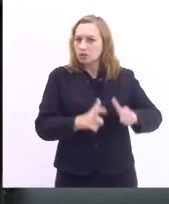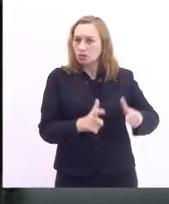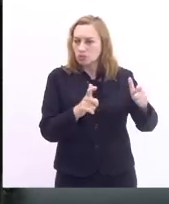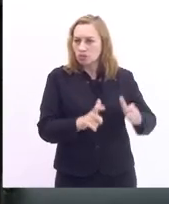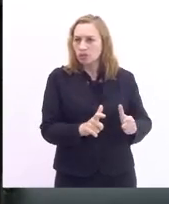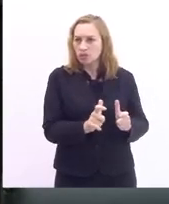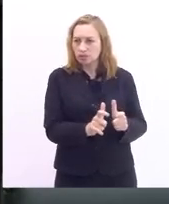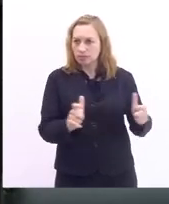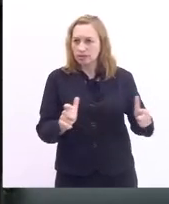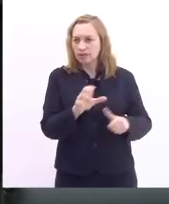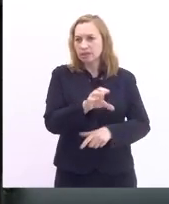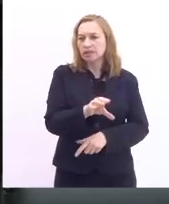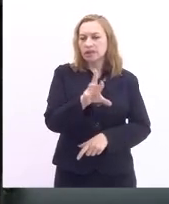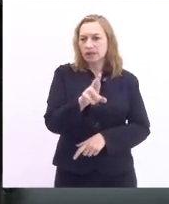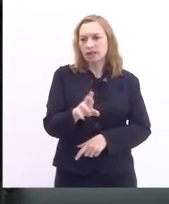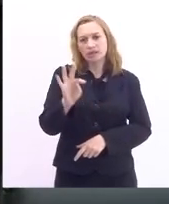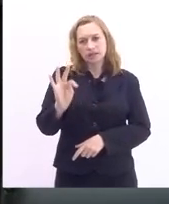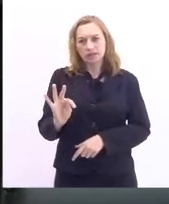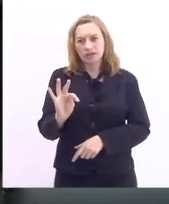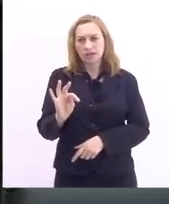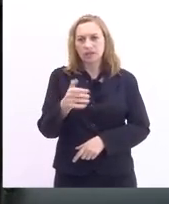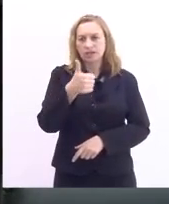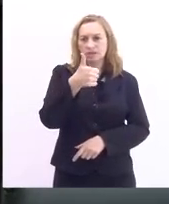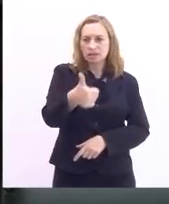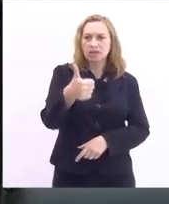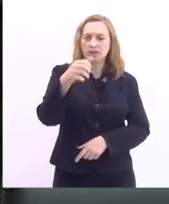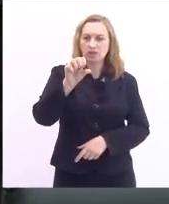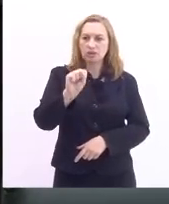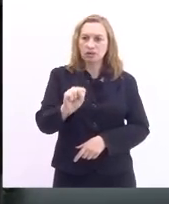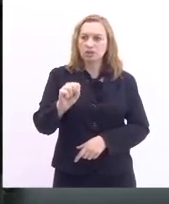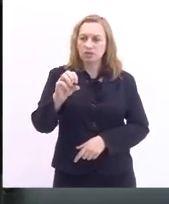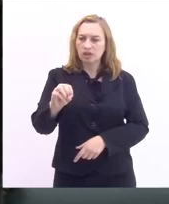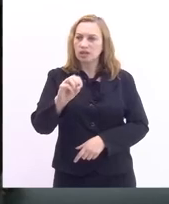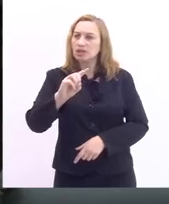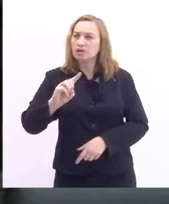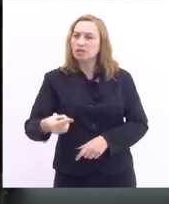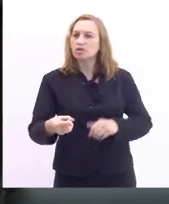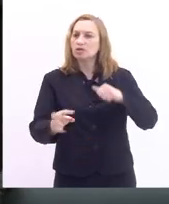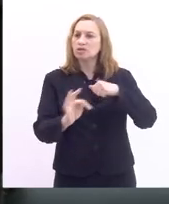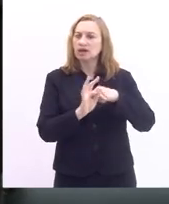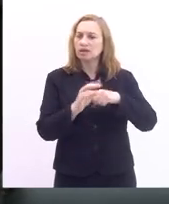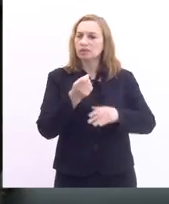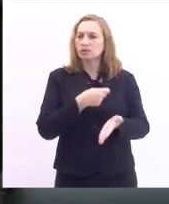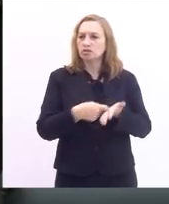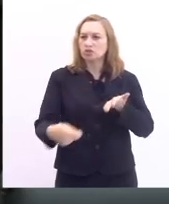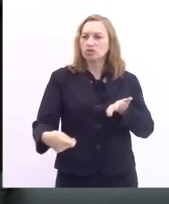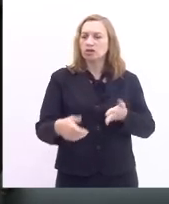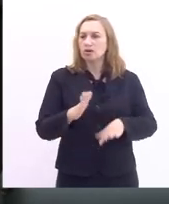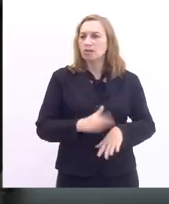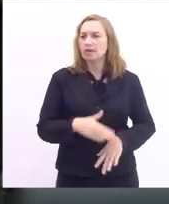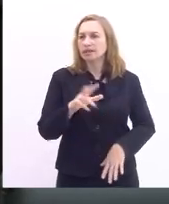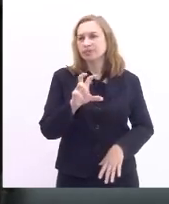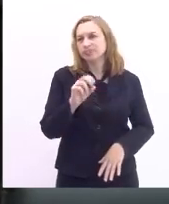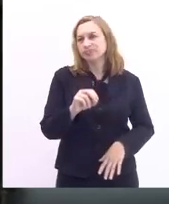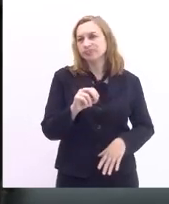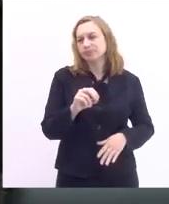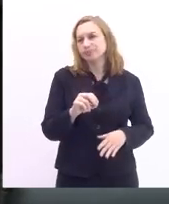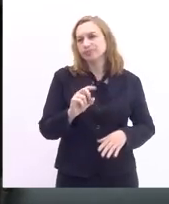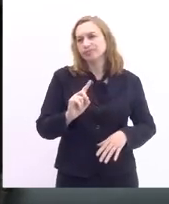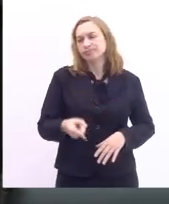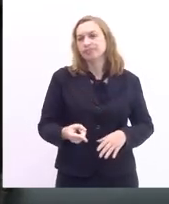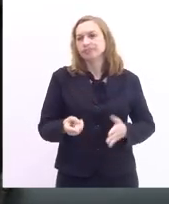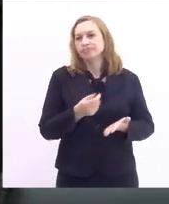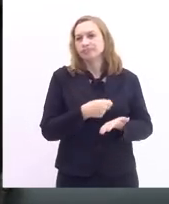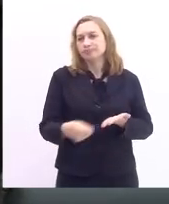tamanho do crp-rj 180 mil técnicos inscritos há mais de 50 mil